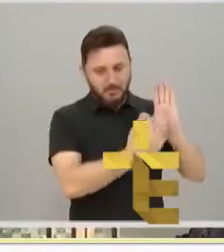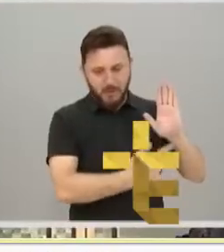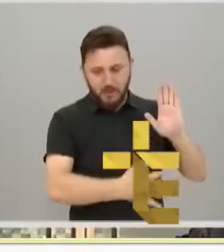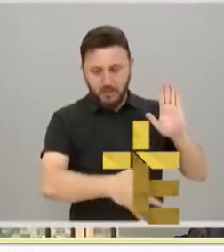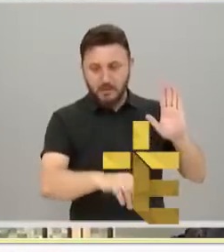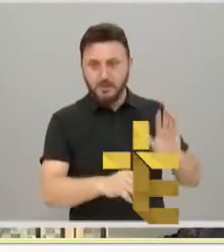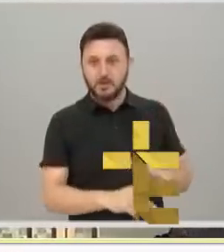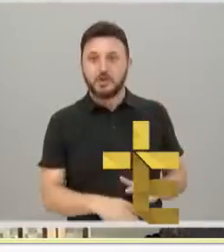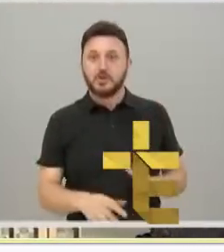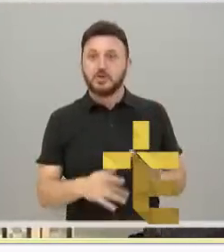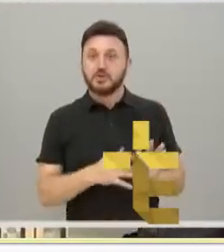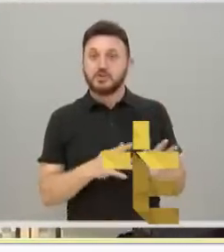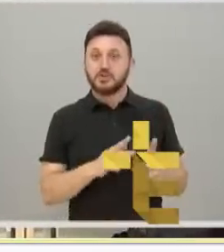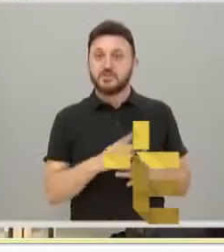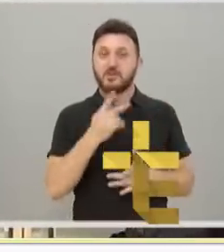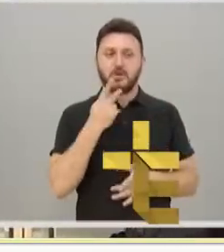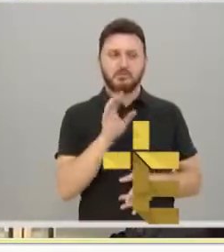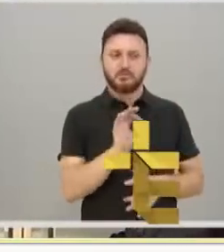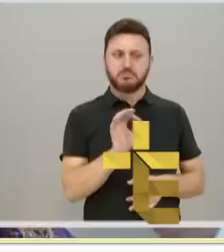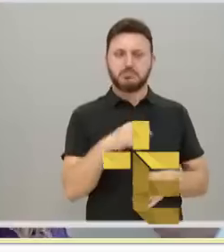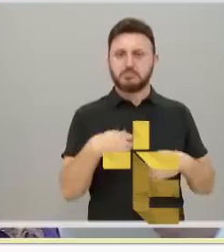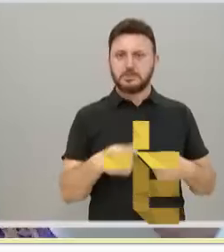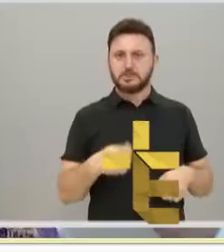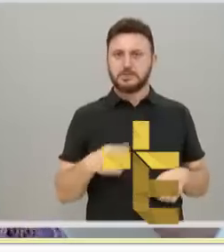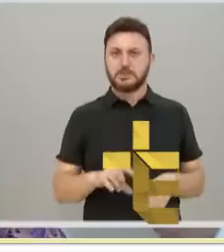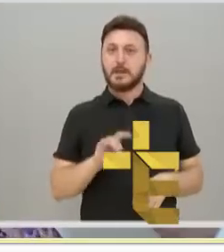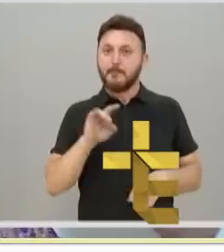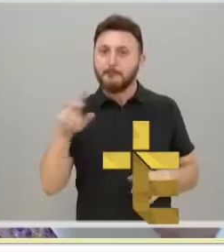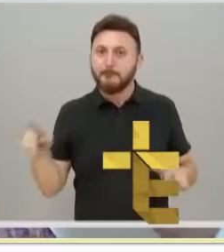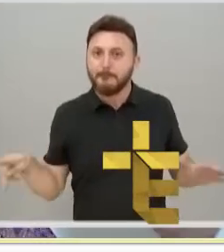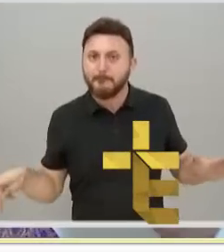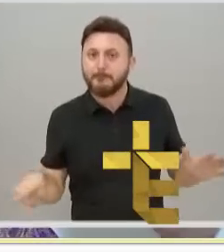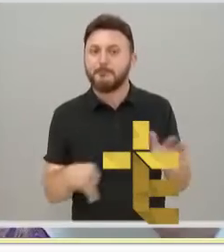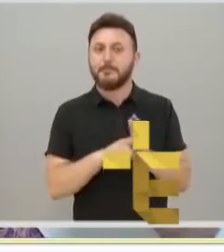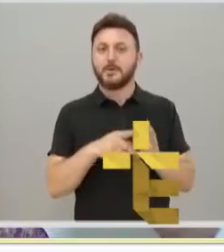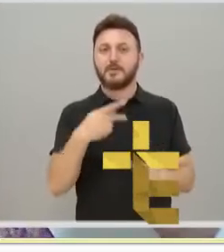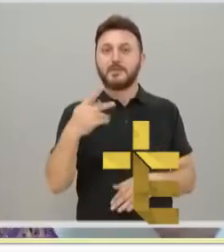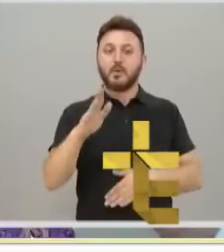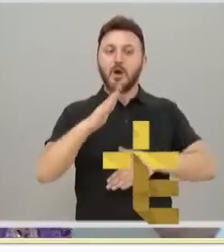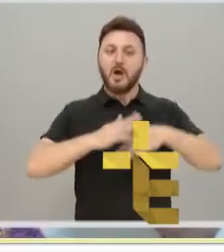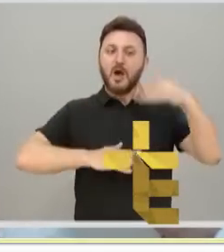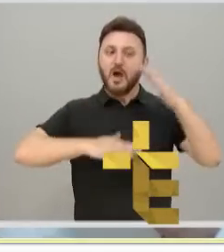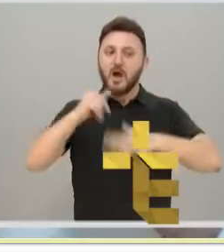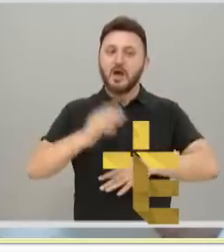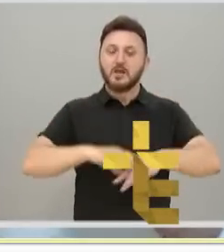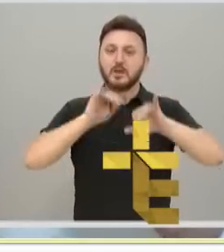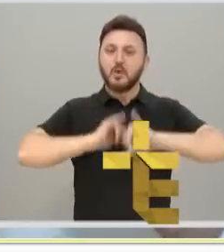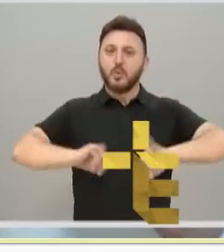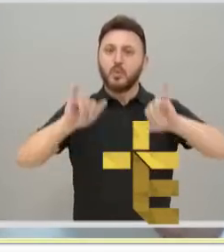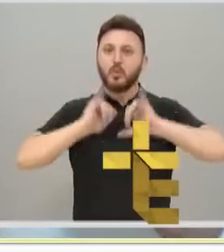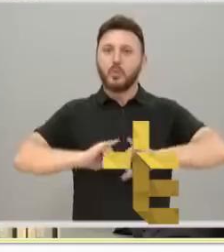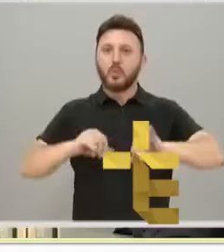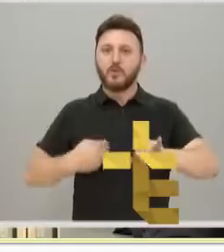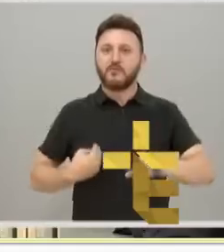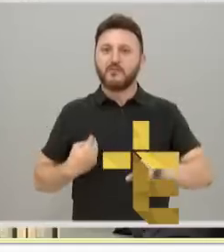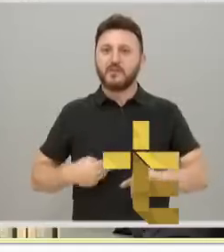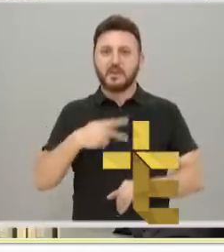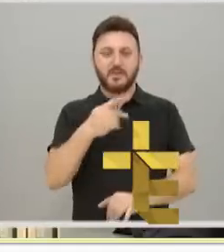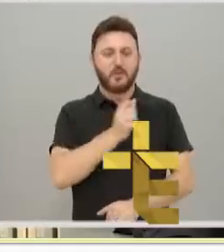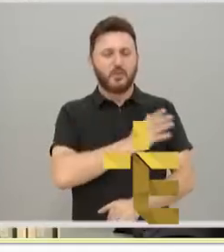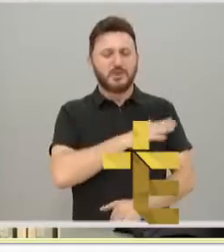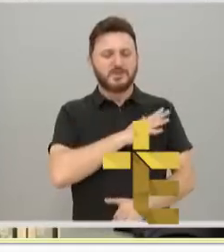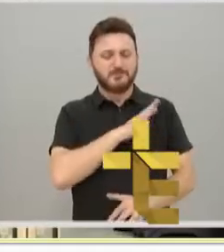Senhor, aquilo que vai ser escrito, eu ouso dizer, tatuado no seu